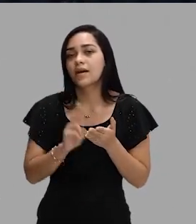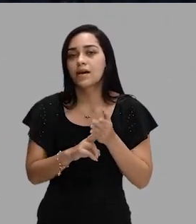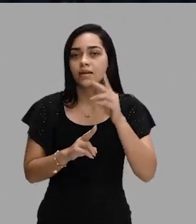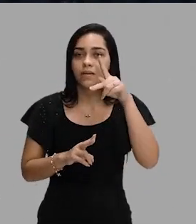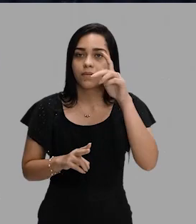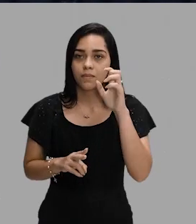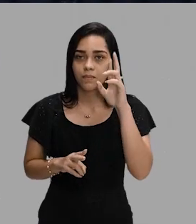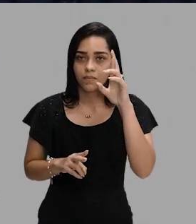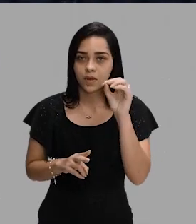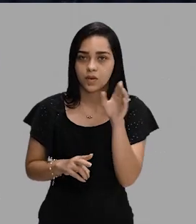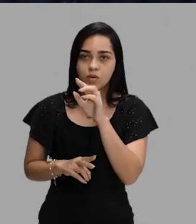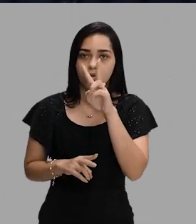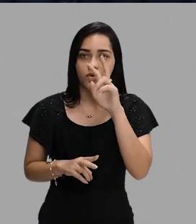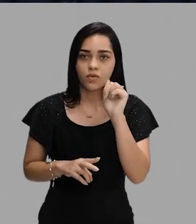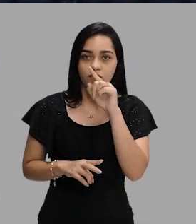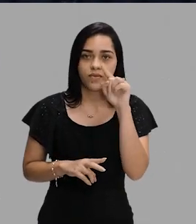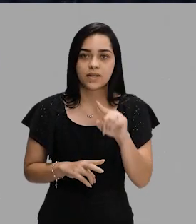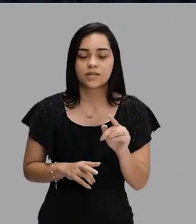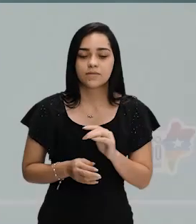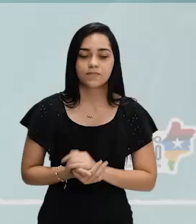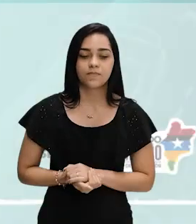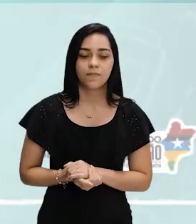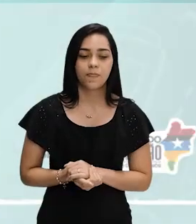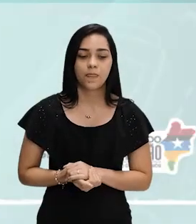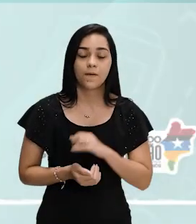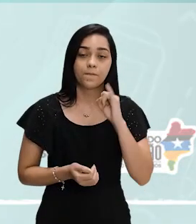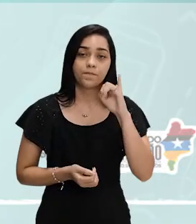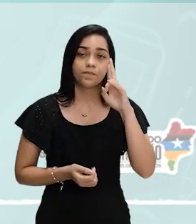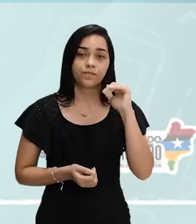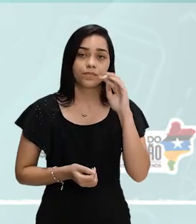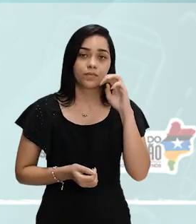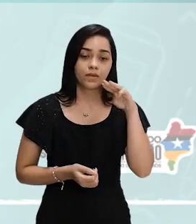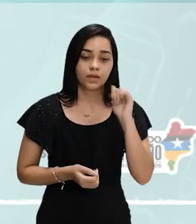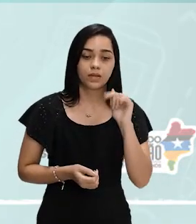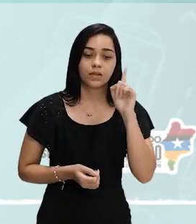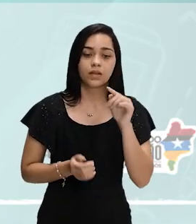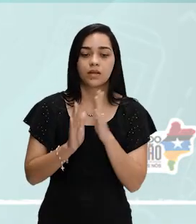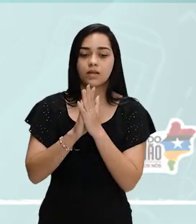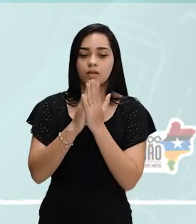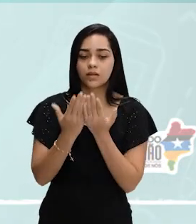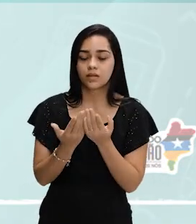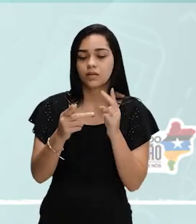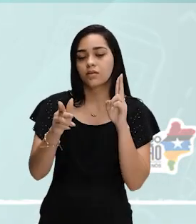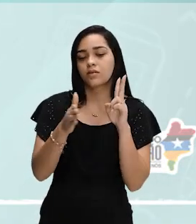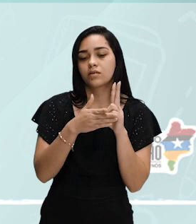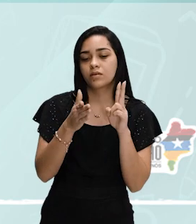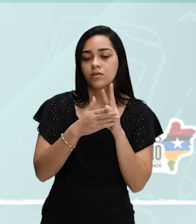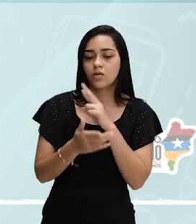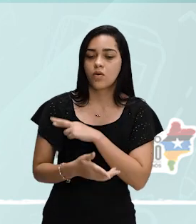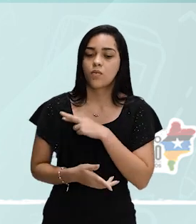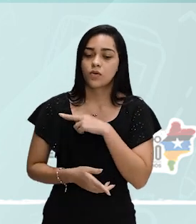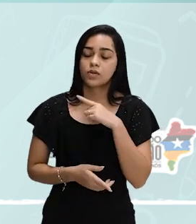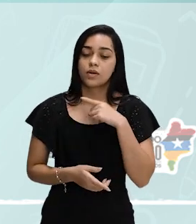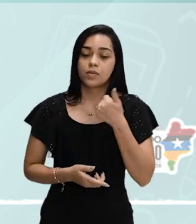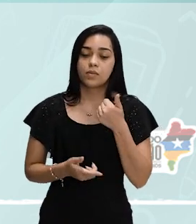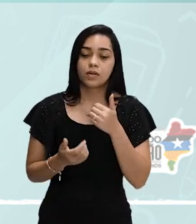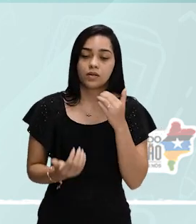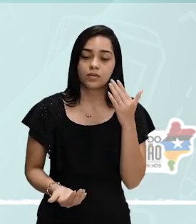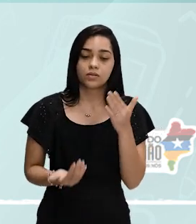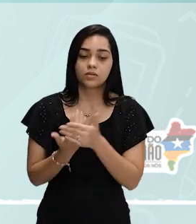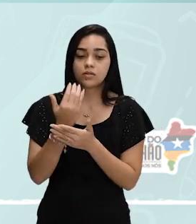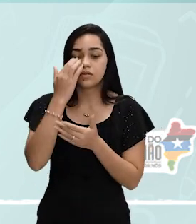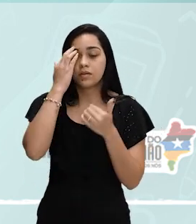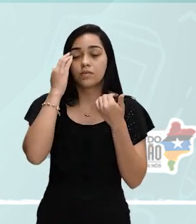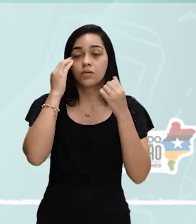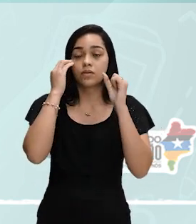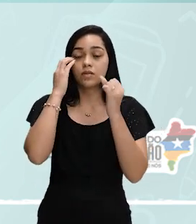Vaz de Caminha, tá bom? Então, olha só. Iracema é o nome da obra, é um ícone do indianismo romântico e teve sua primeira publicação quando?